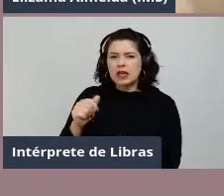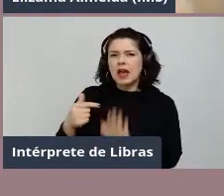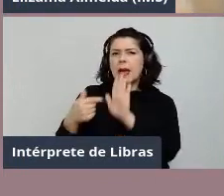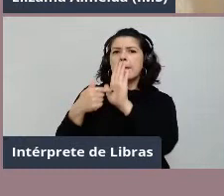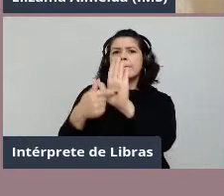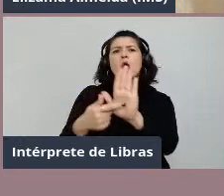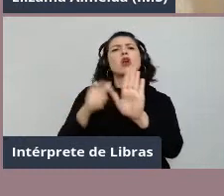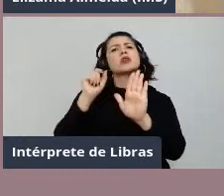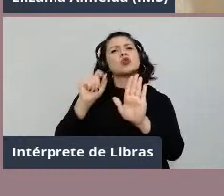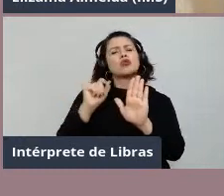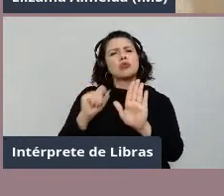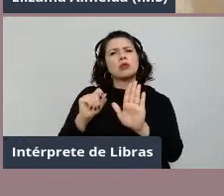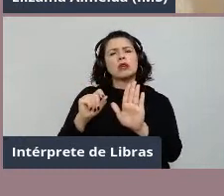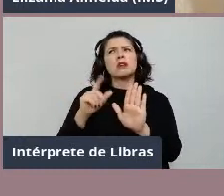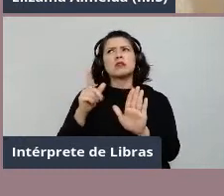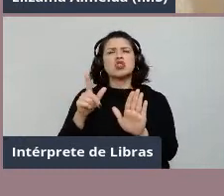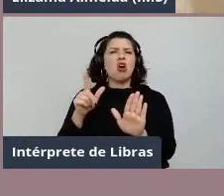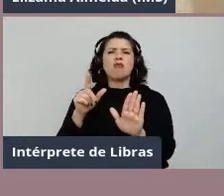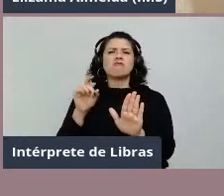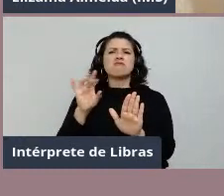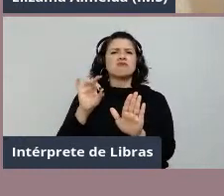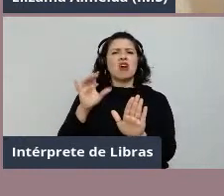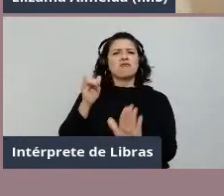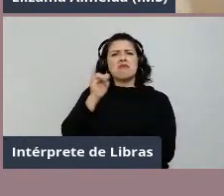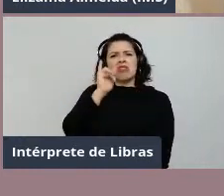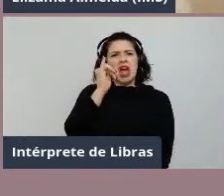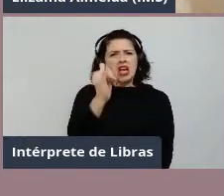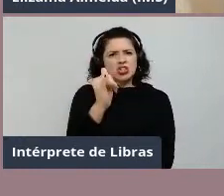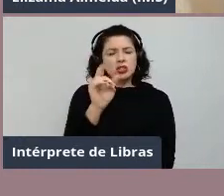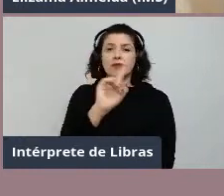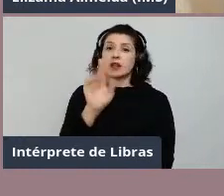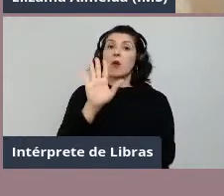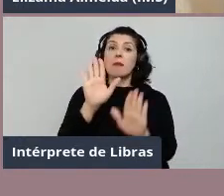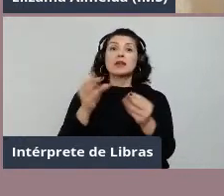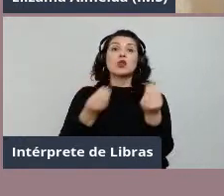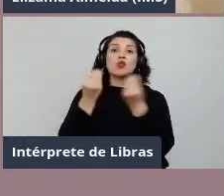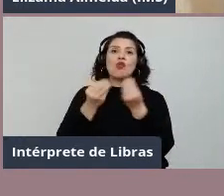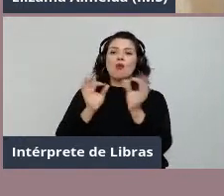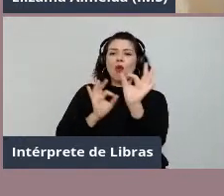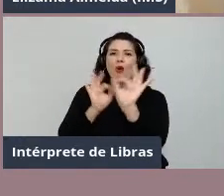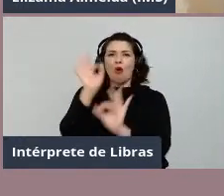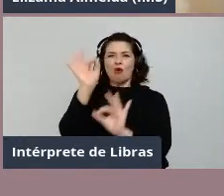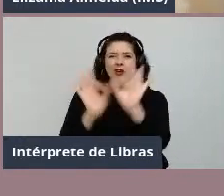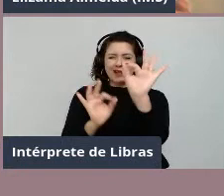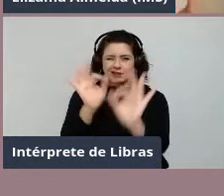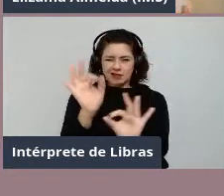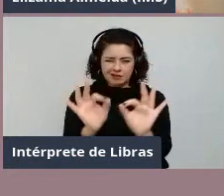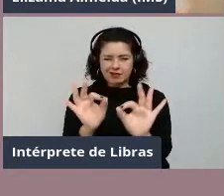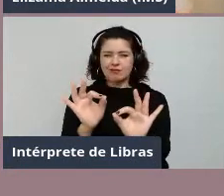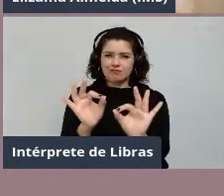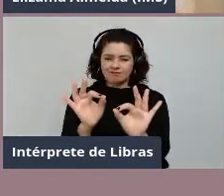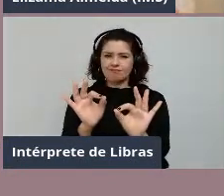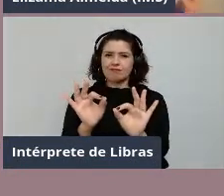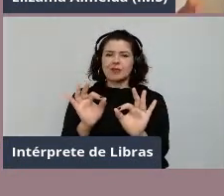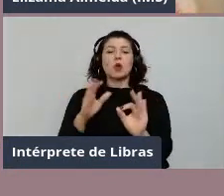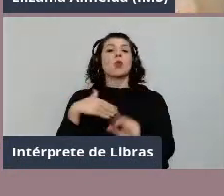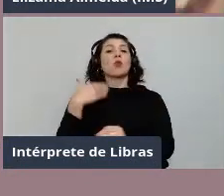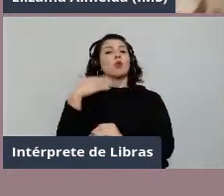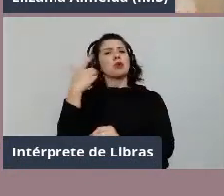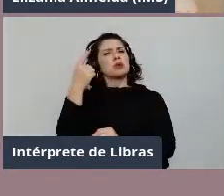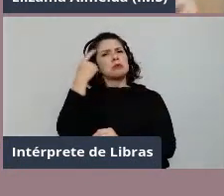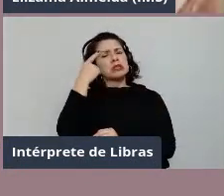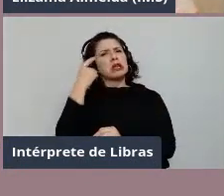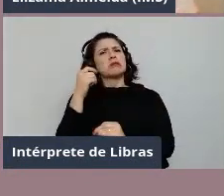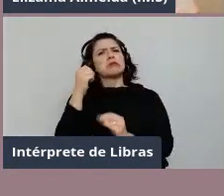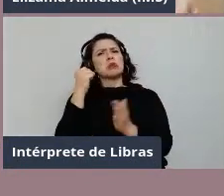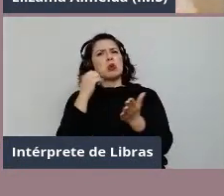ordem da narrativa, mas é da ordem da organização. Então, é da ordem da concatenação, é quando a gente